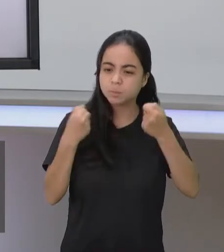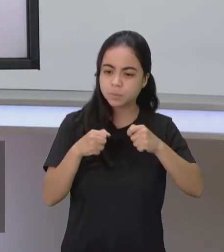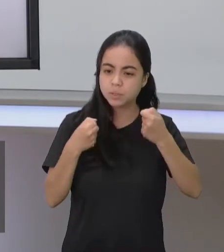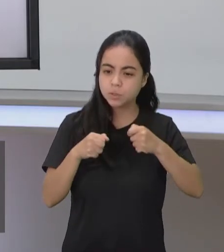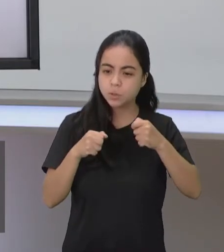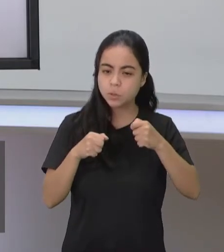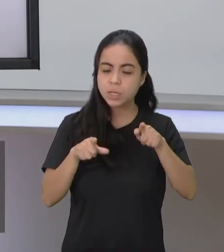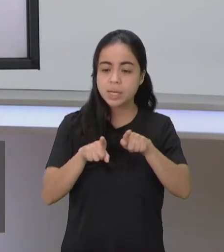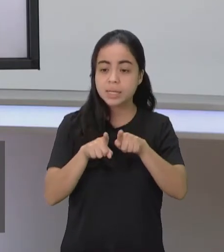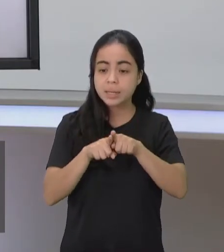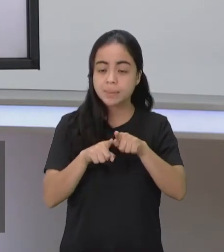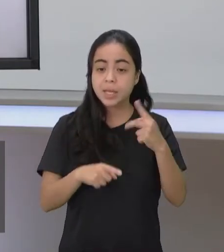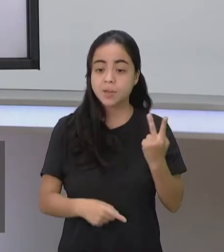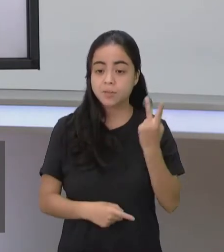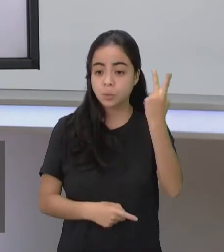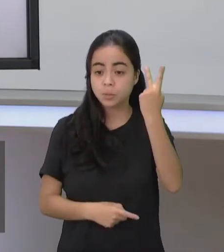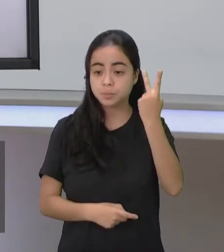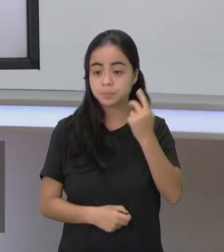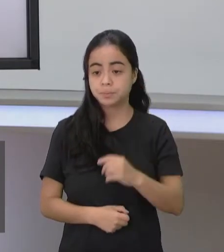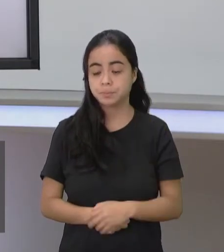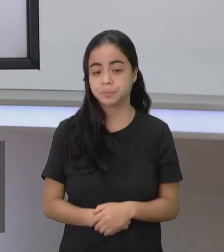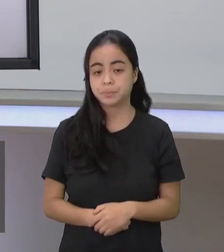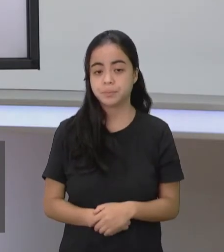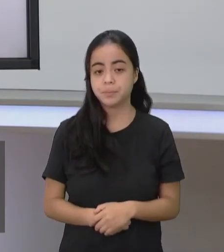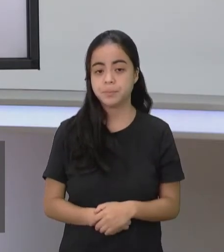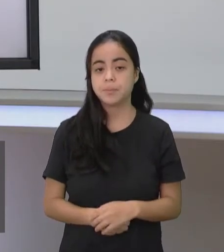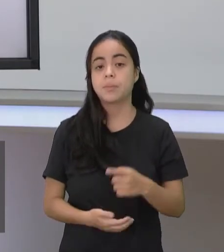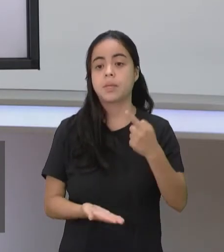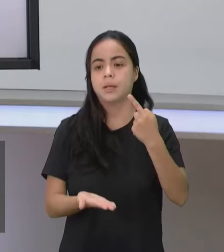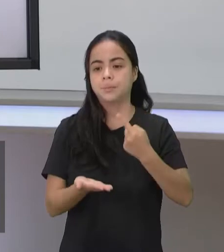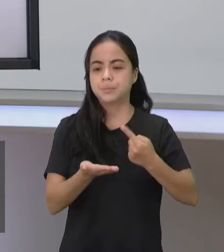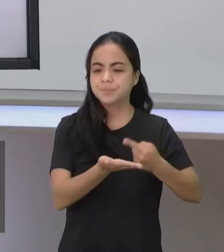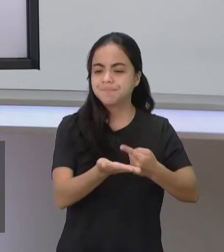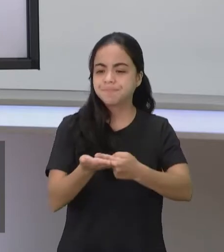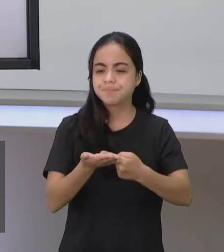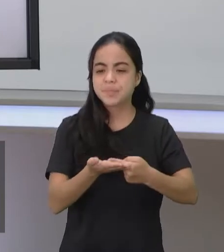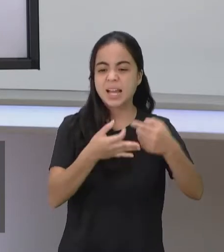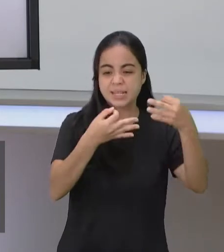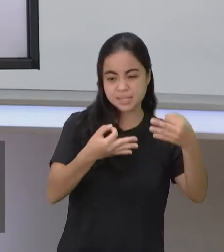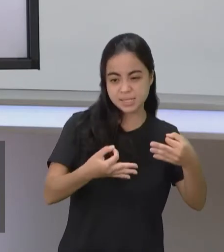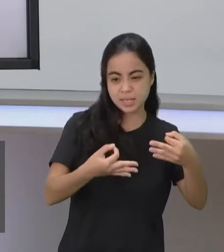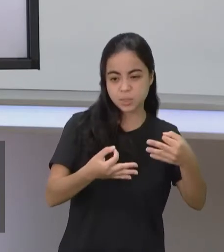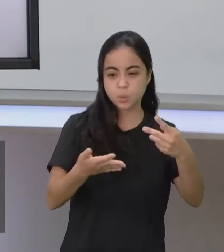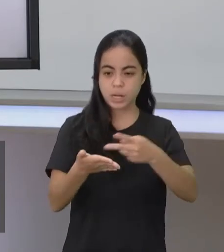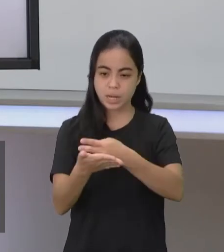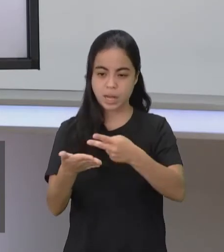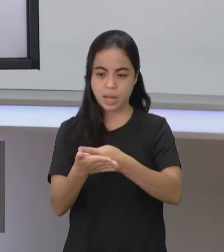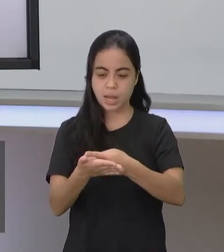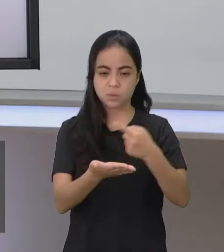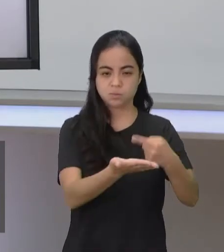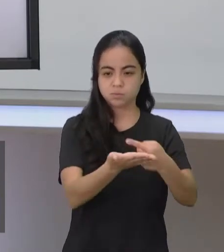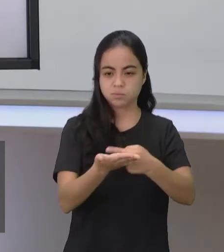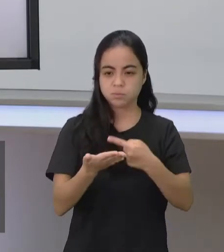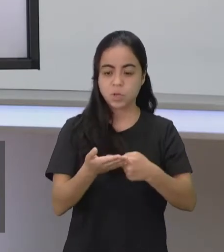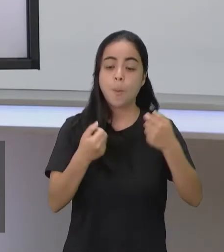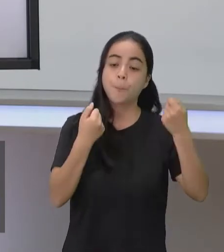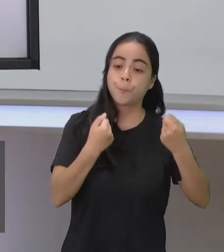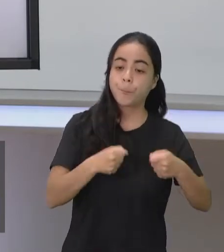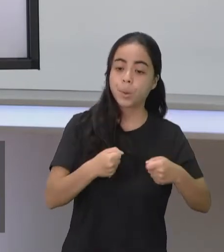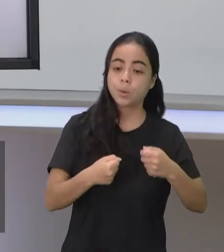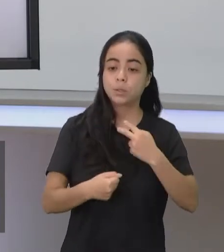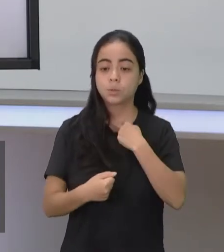dá um valor para essas coisas, né? A gente estabelece o que é certo e errado, a gente estabelece o que a gente pode ou não pode